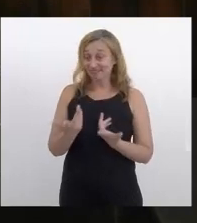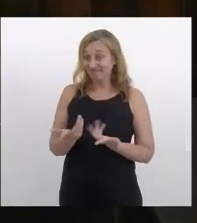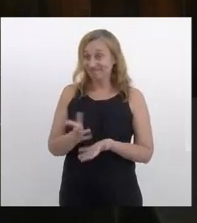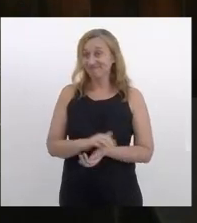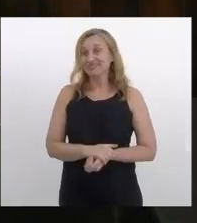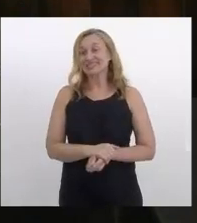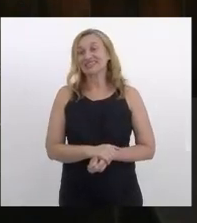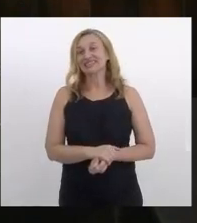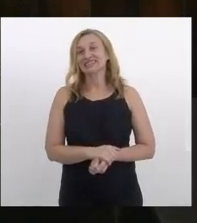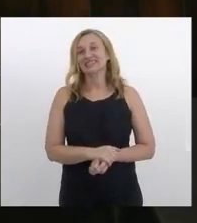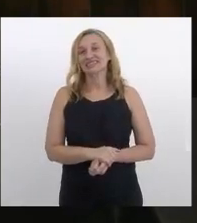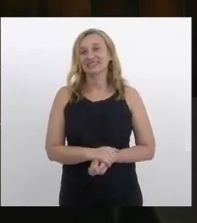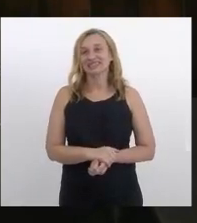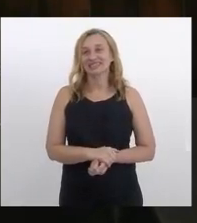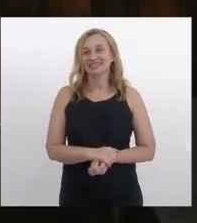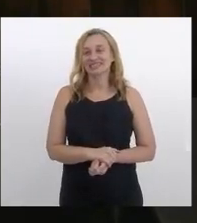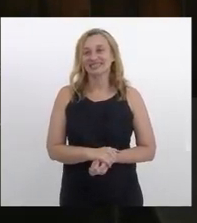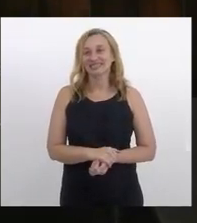E,